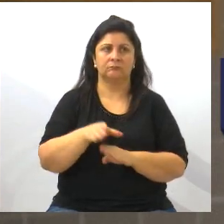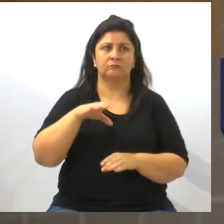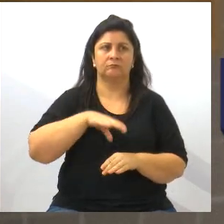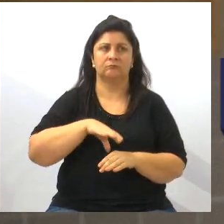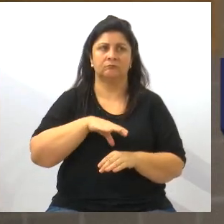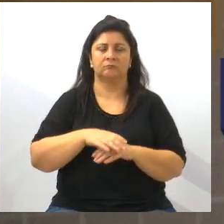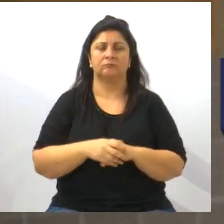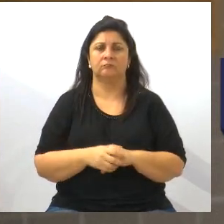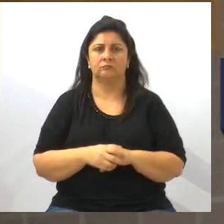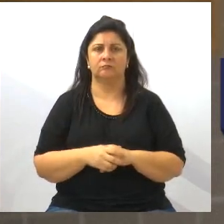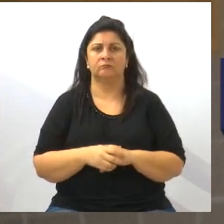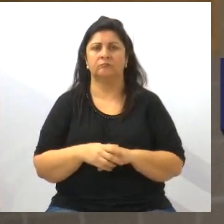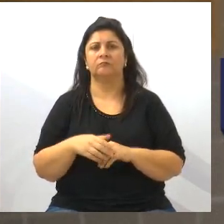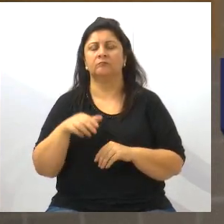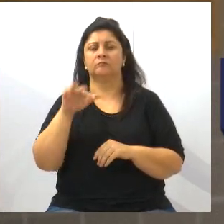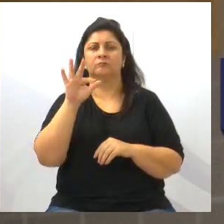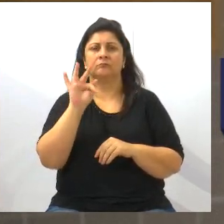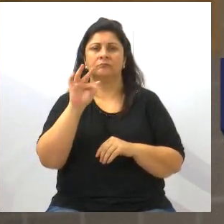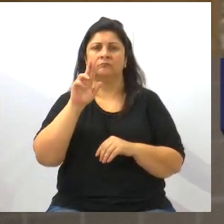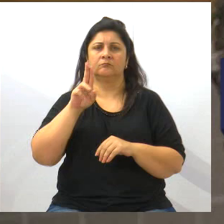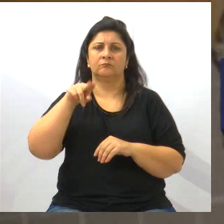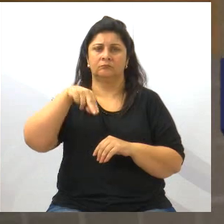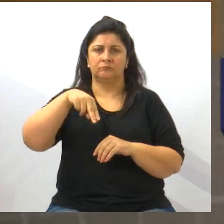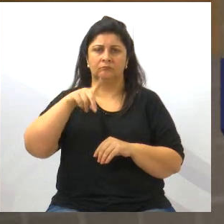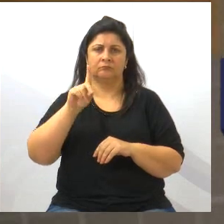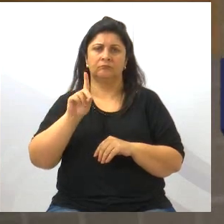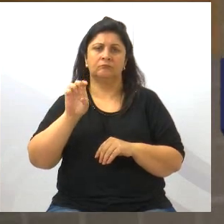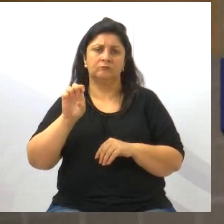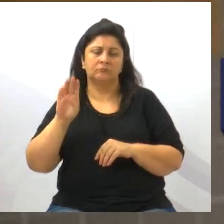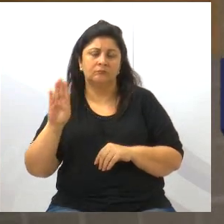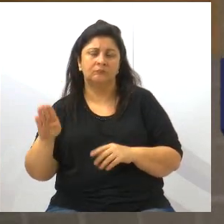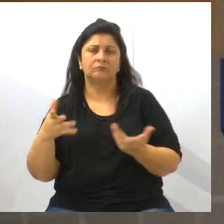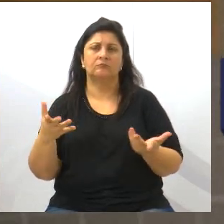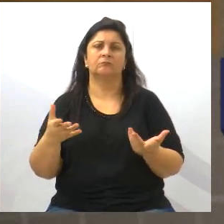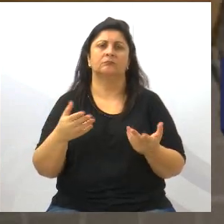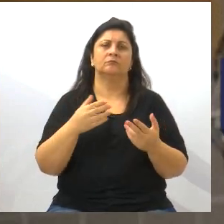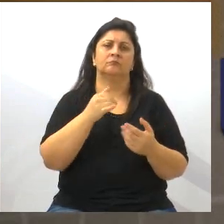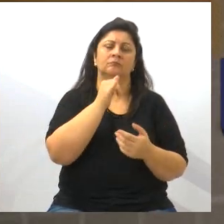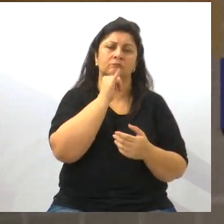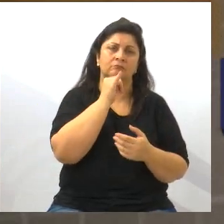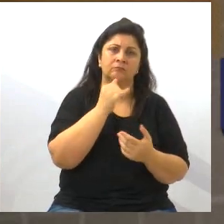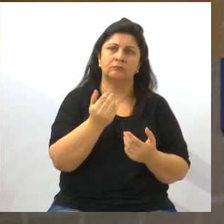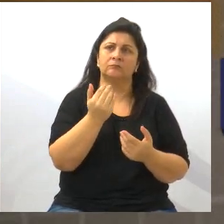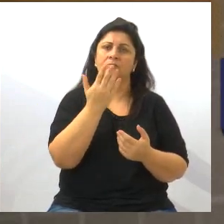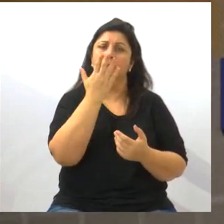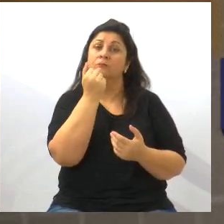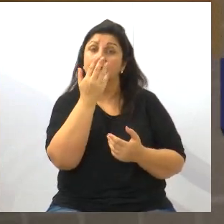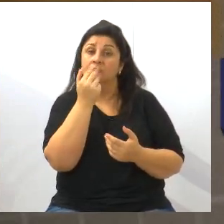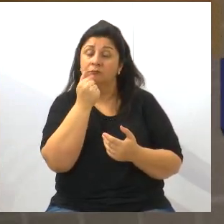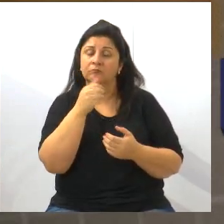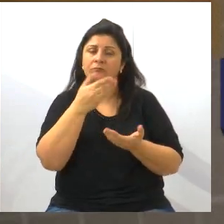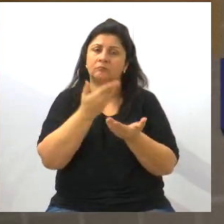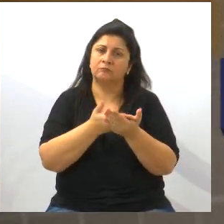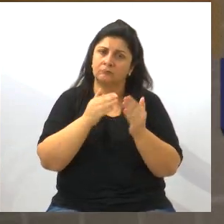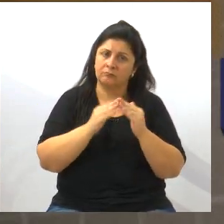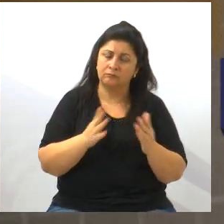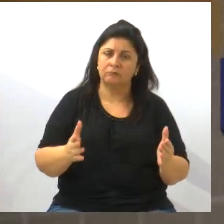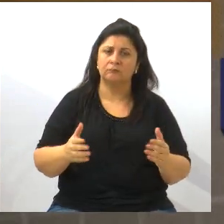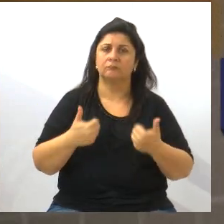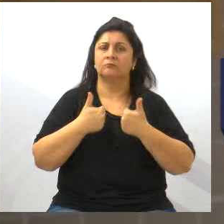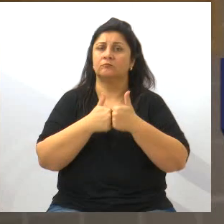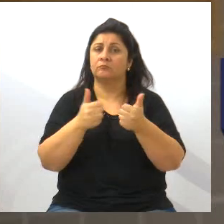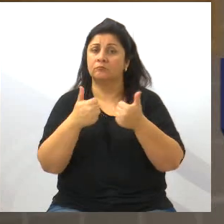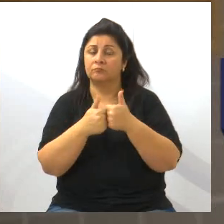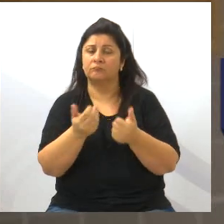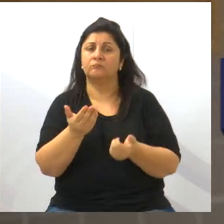que aprova o Fundeb, a alimentação escolar, o transporte, tudo o que acontece na